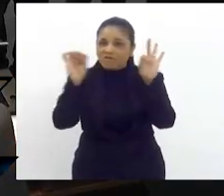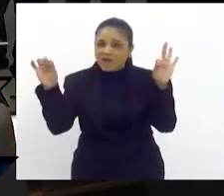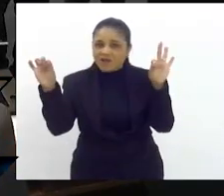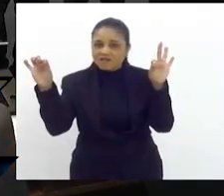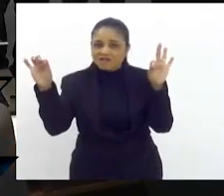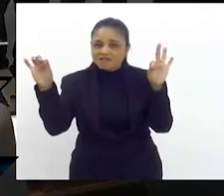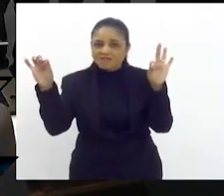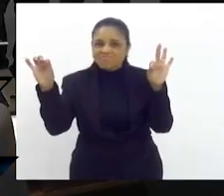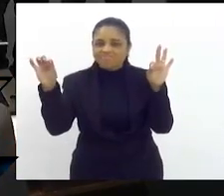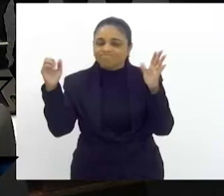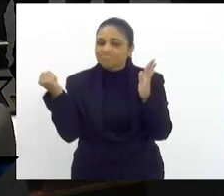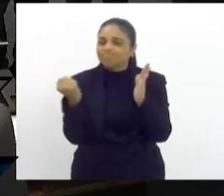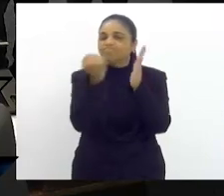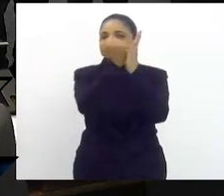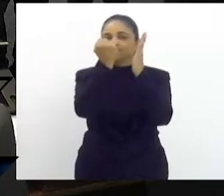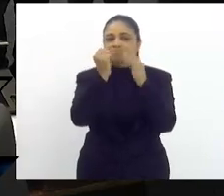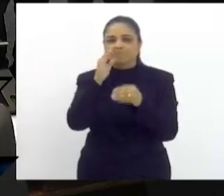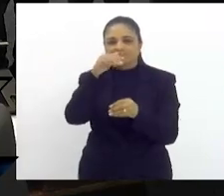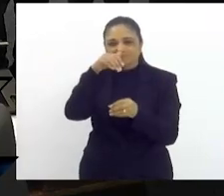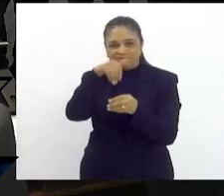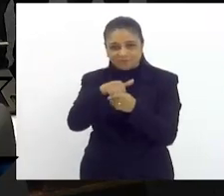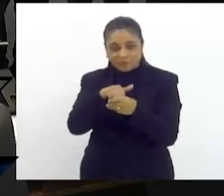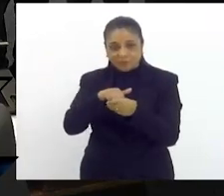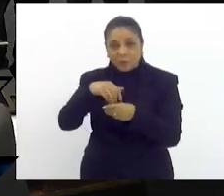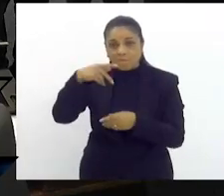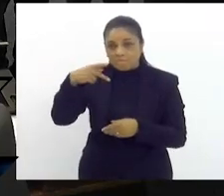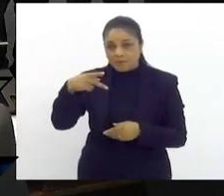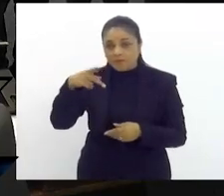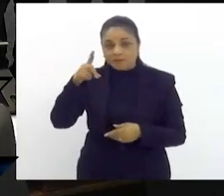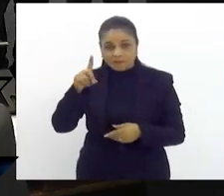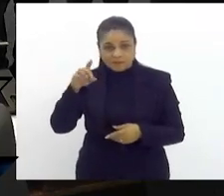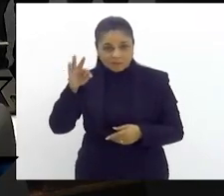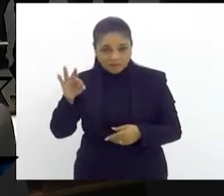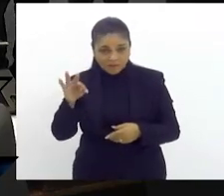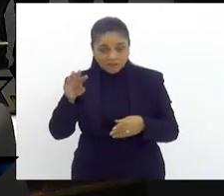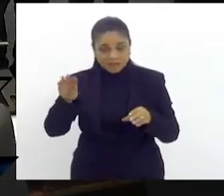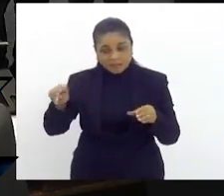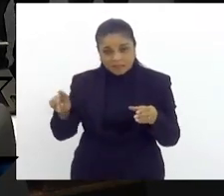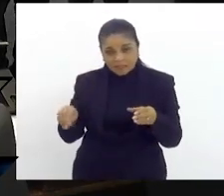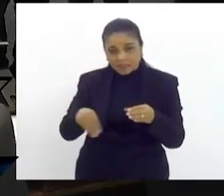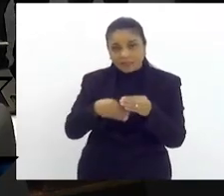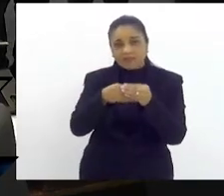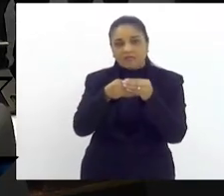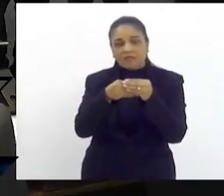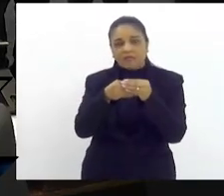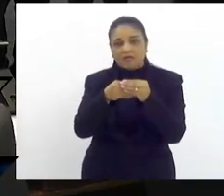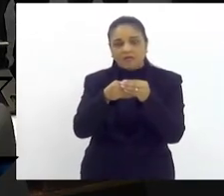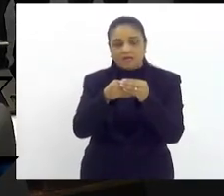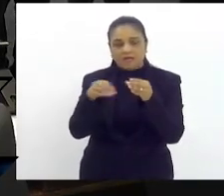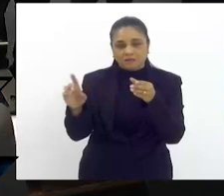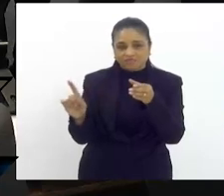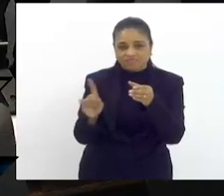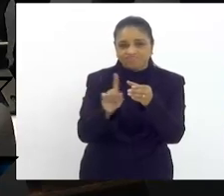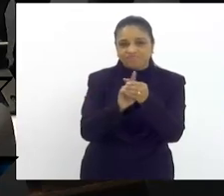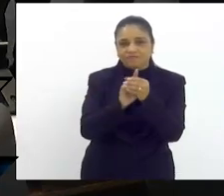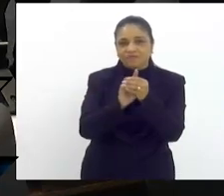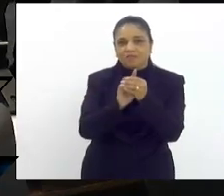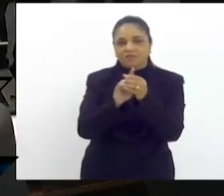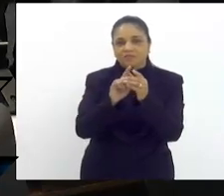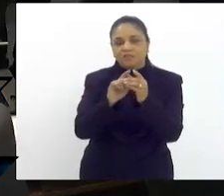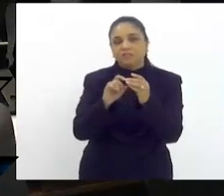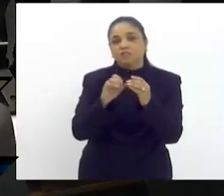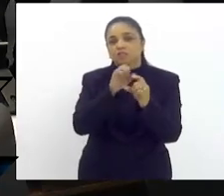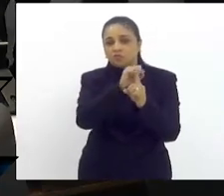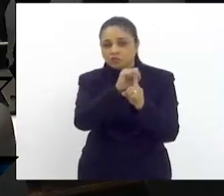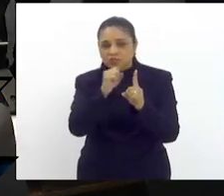impacto da sua eleição o PDT integra a Internacional Socialista o PDT tem